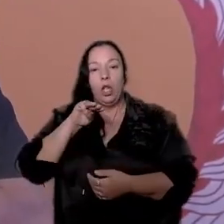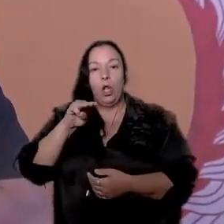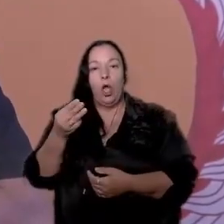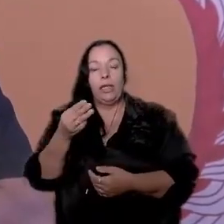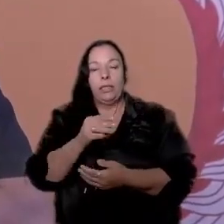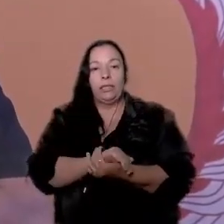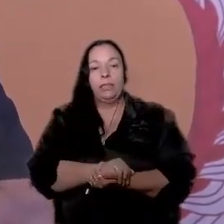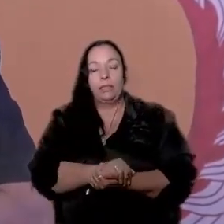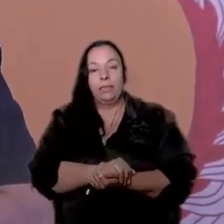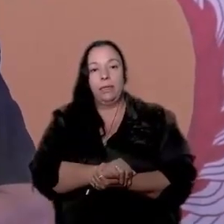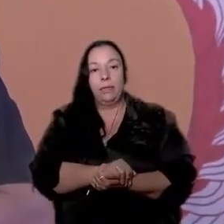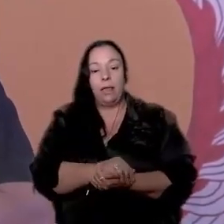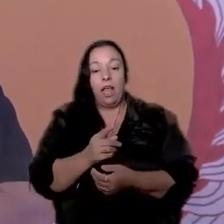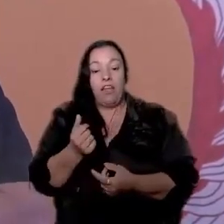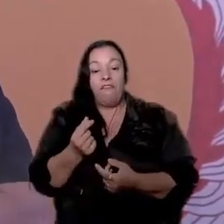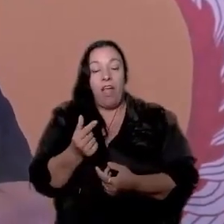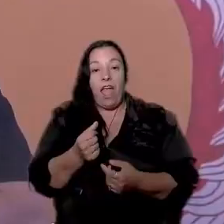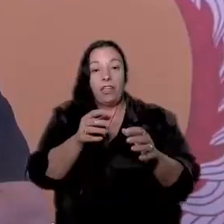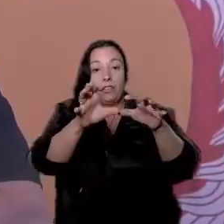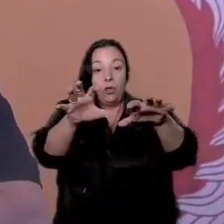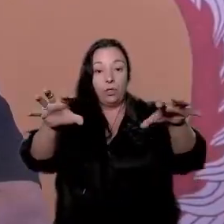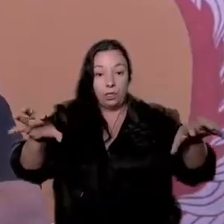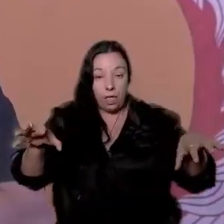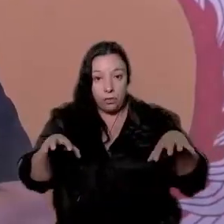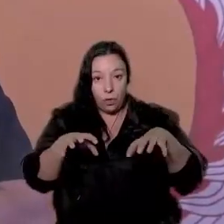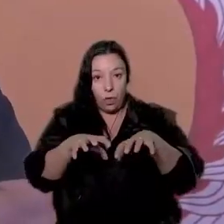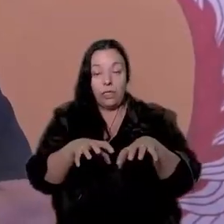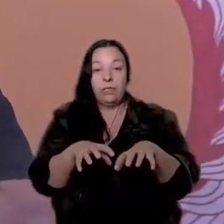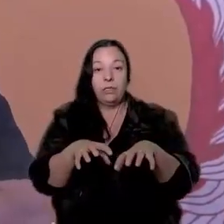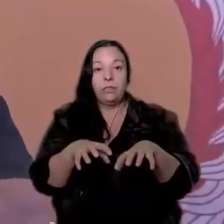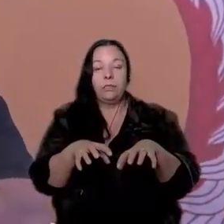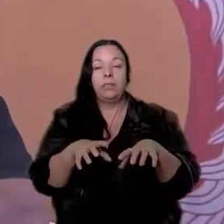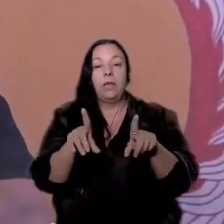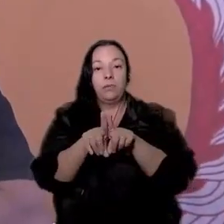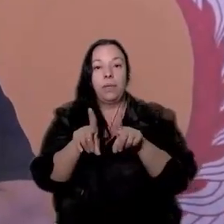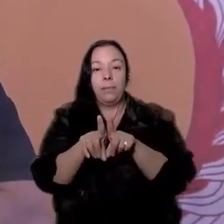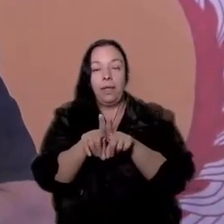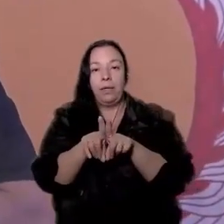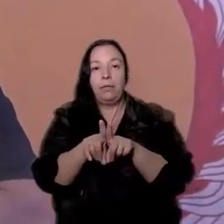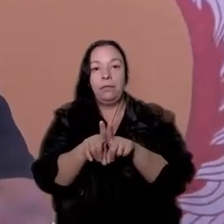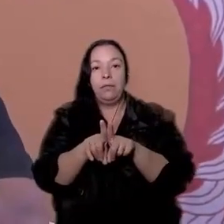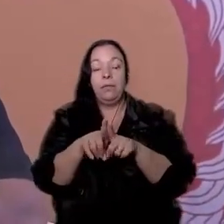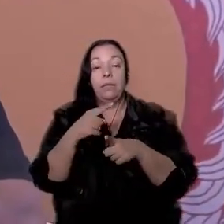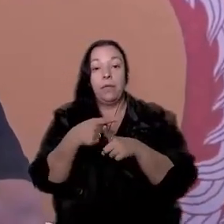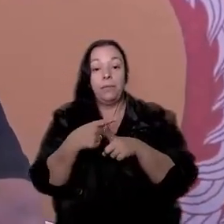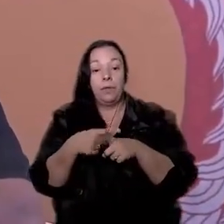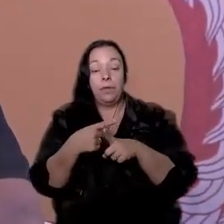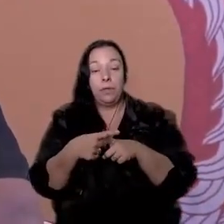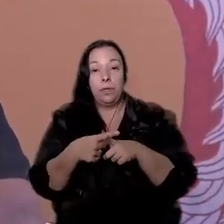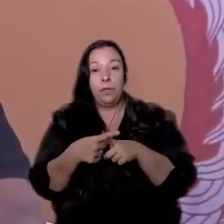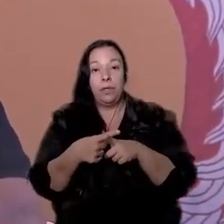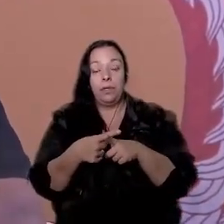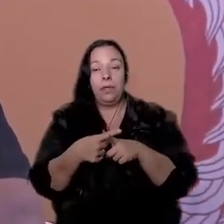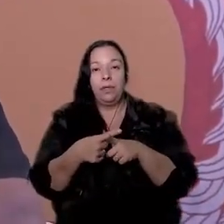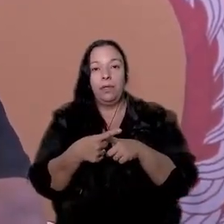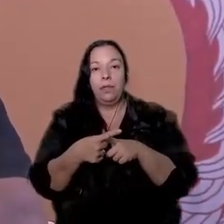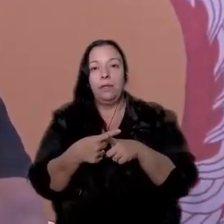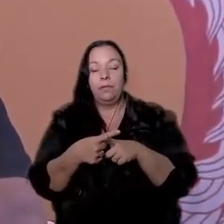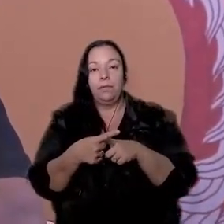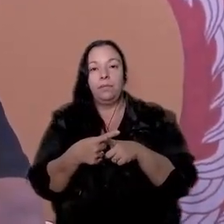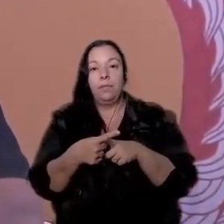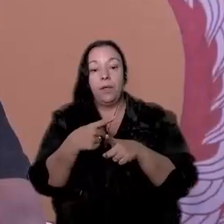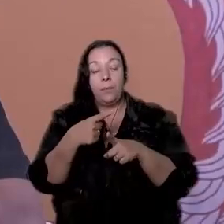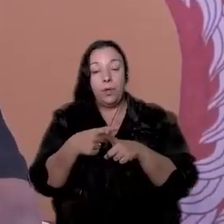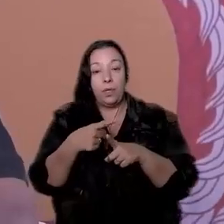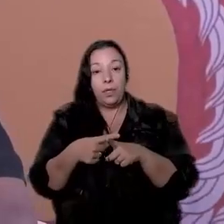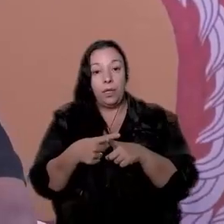governo investe em todos os setores. Não quer dizer que os outros setores não sejam meritórios, são também. Mas por que a gente tem que ser a geni do incentivo fiscal?